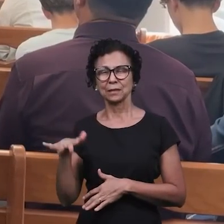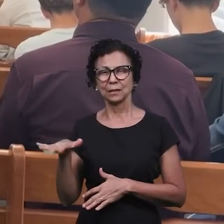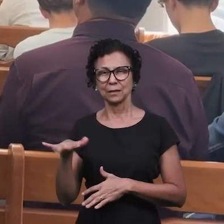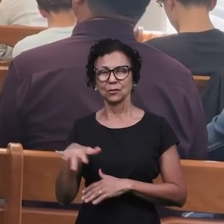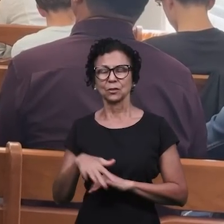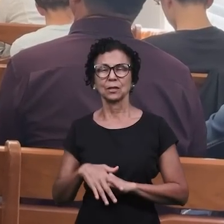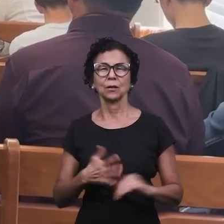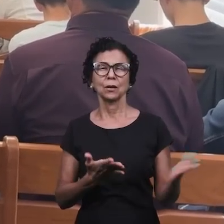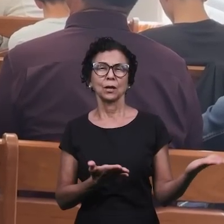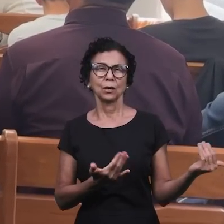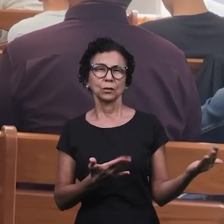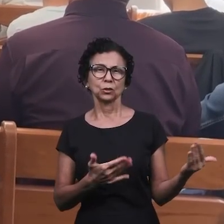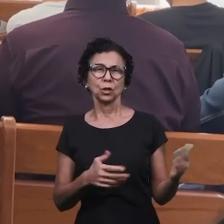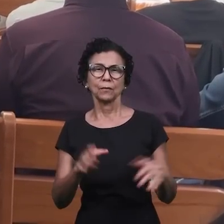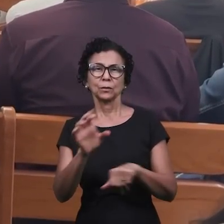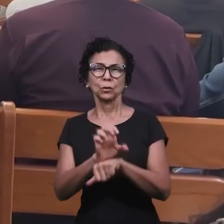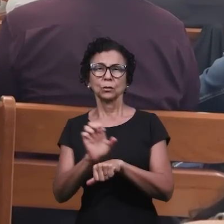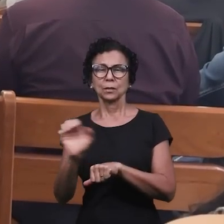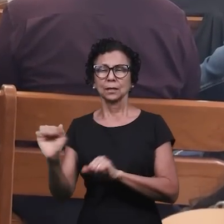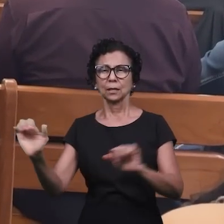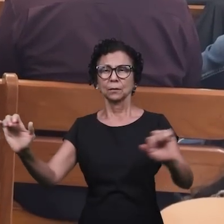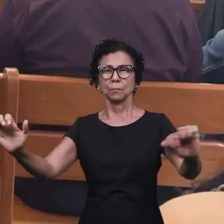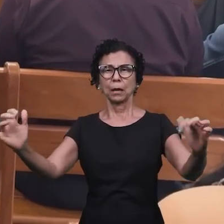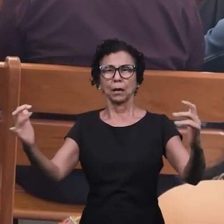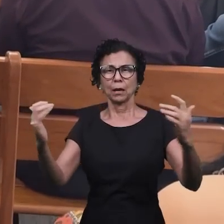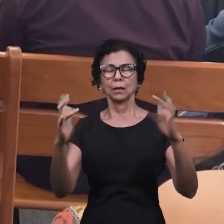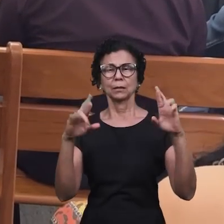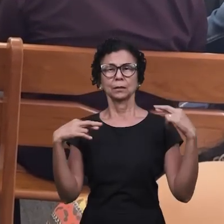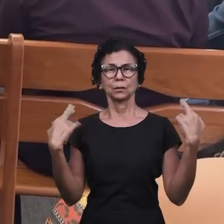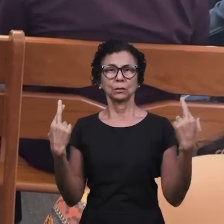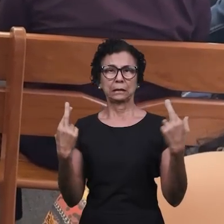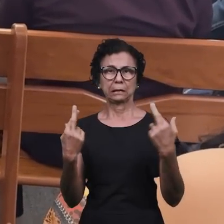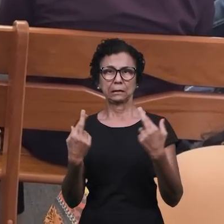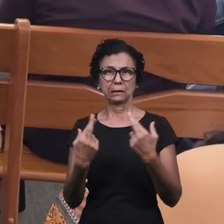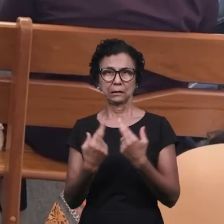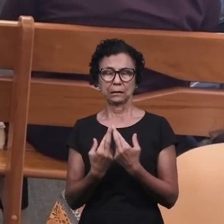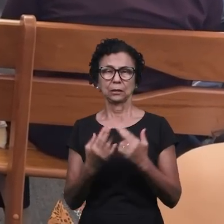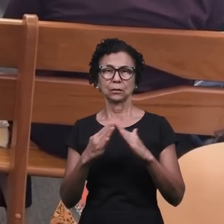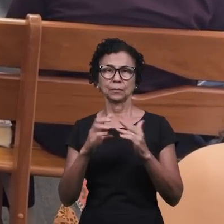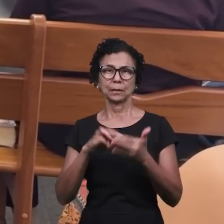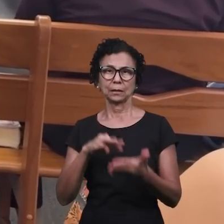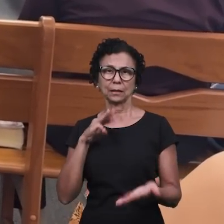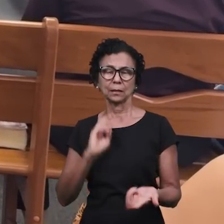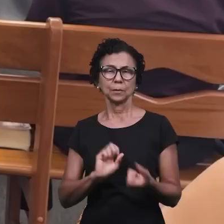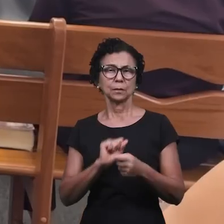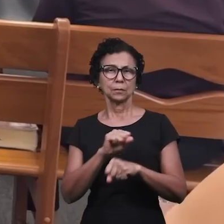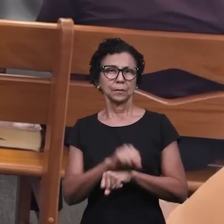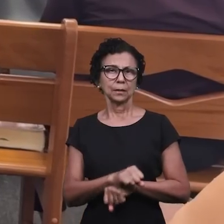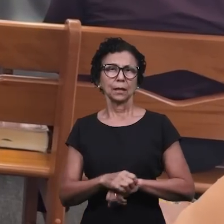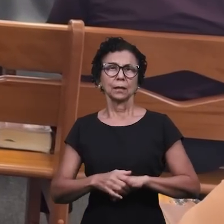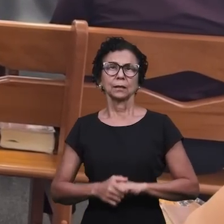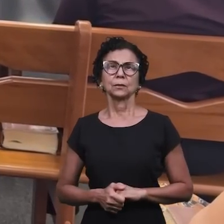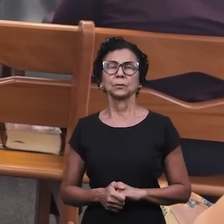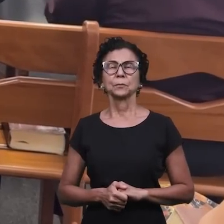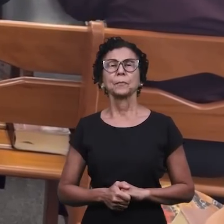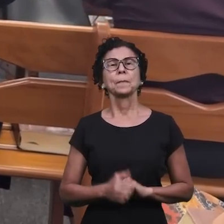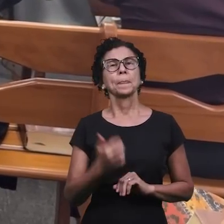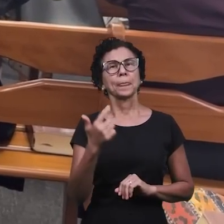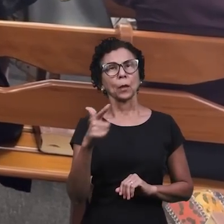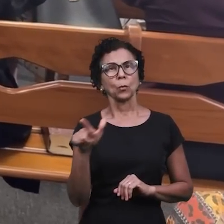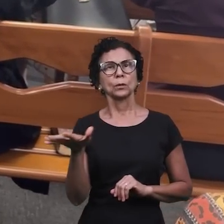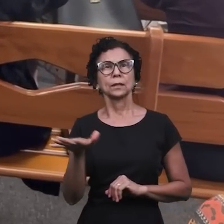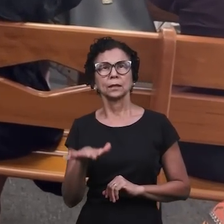das igrejas cristãs Maranata de todo o estado se reuniram na ICM Orlando para um mini seminário. Irmãos da ICM